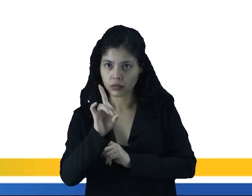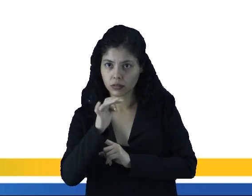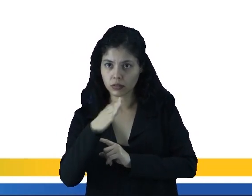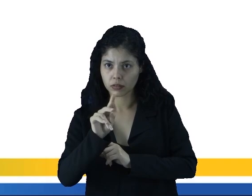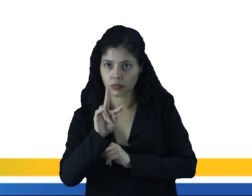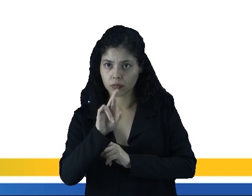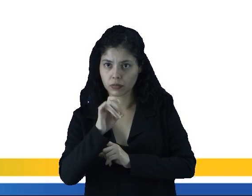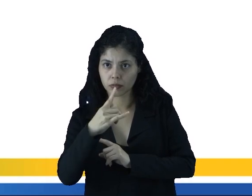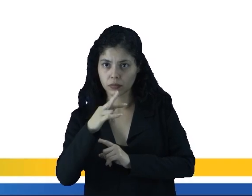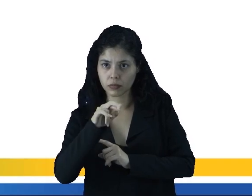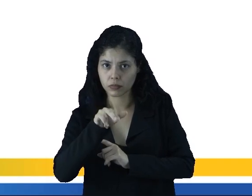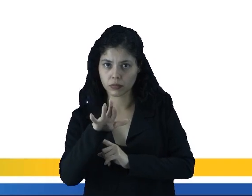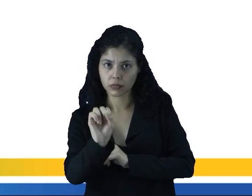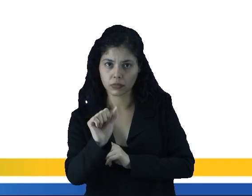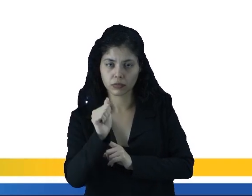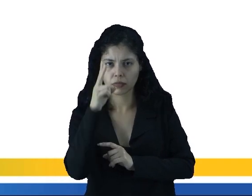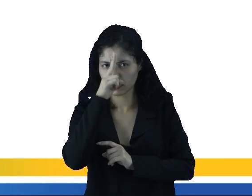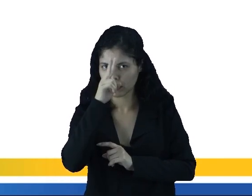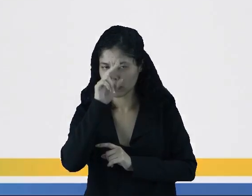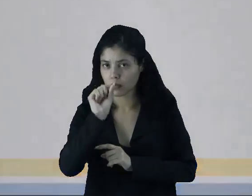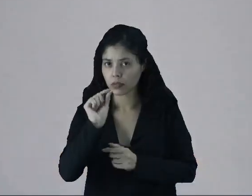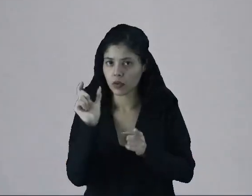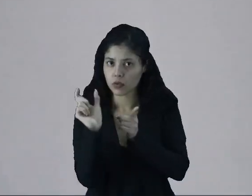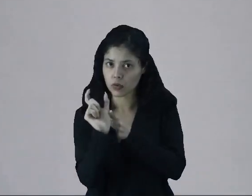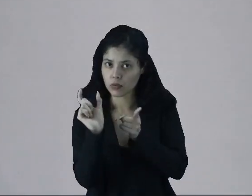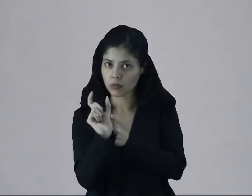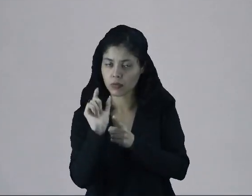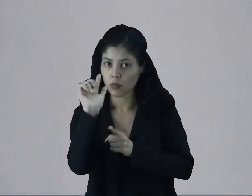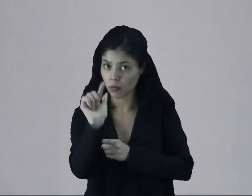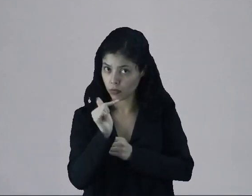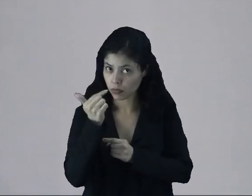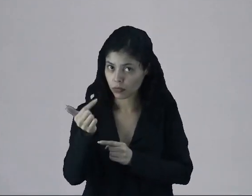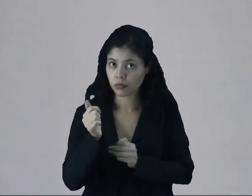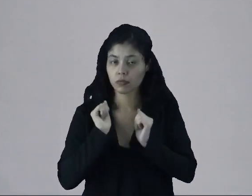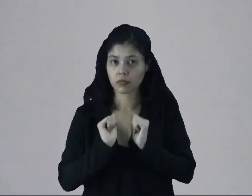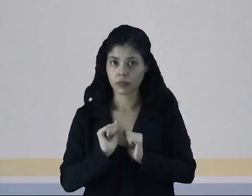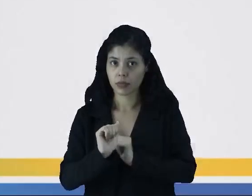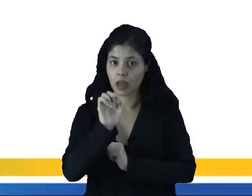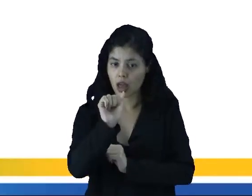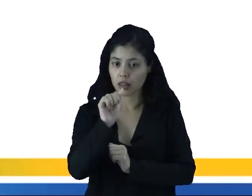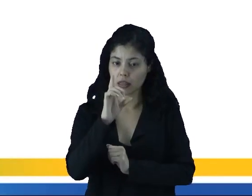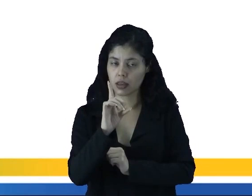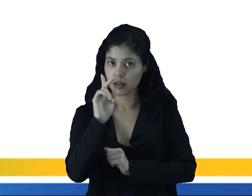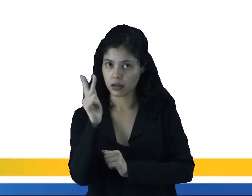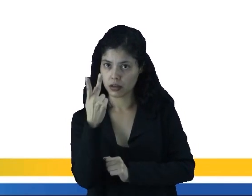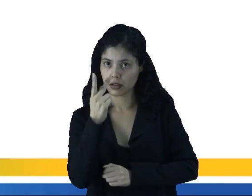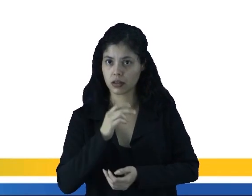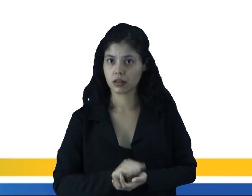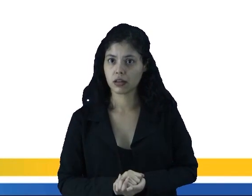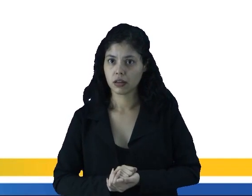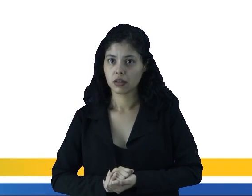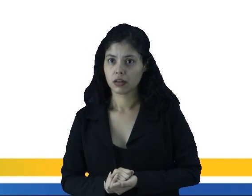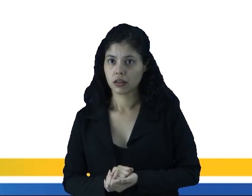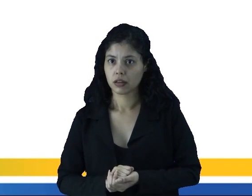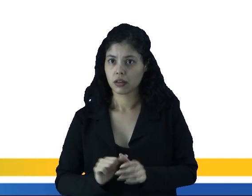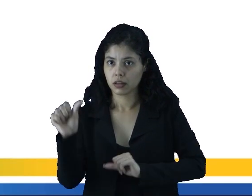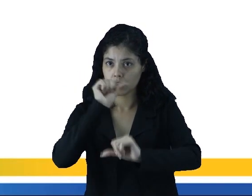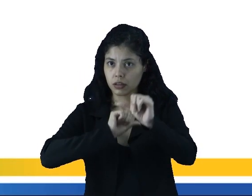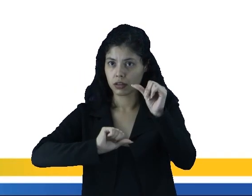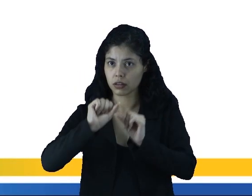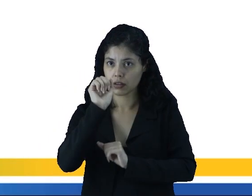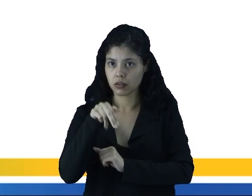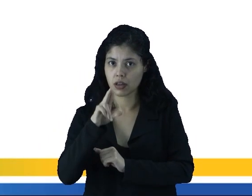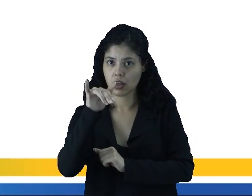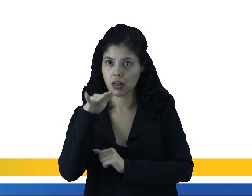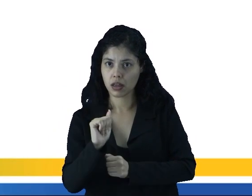vasopressina, lembrando que a vasopressina é o outro nomezinho que a gente pode dar também para o ADH, ok? Transformação de